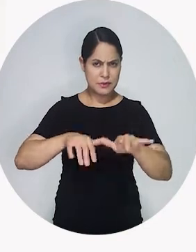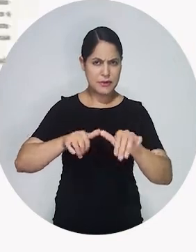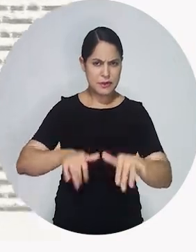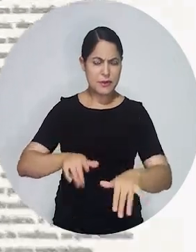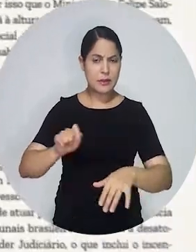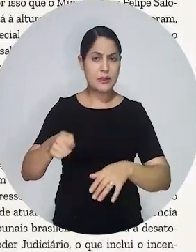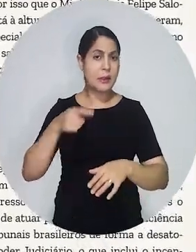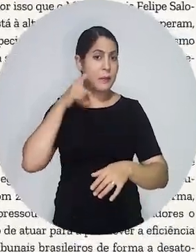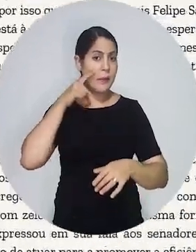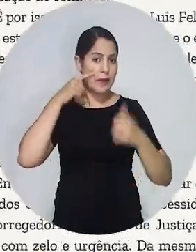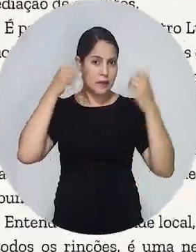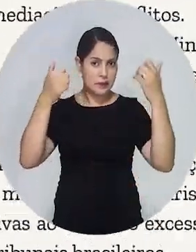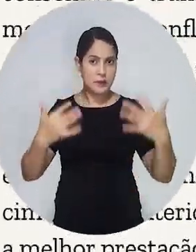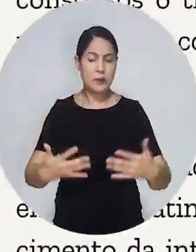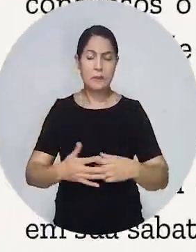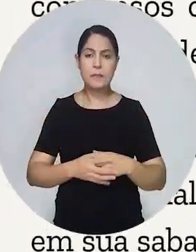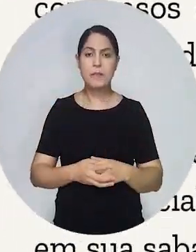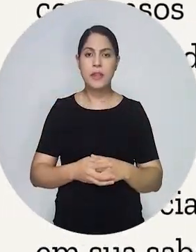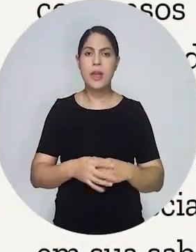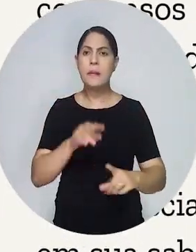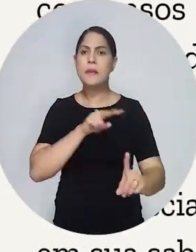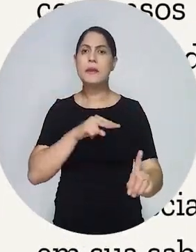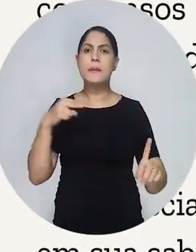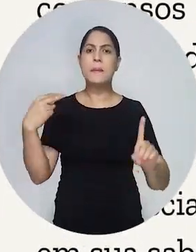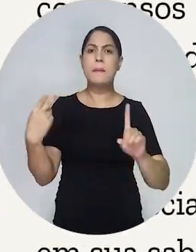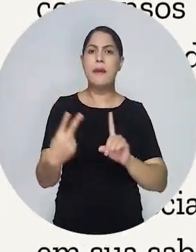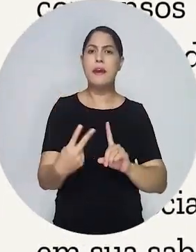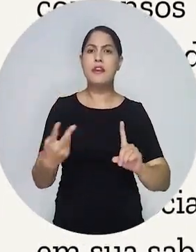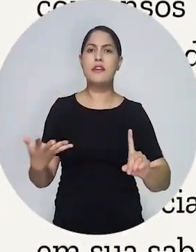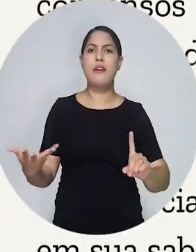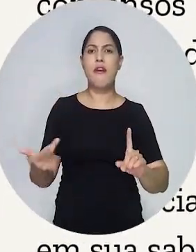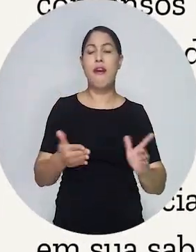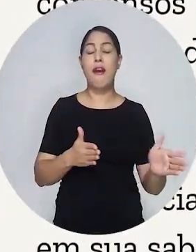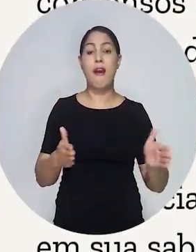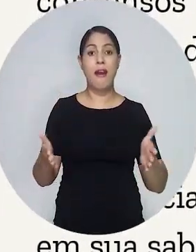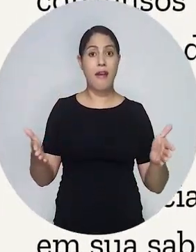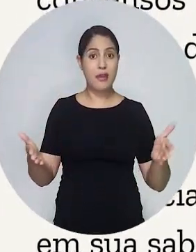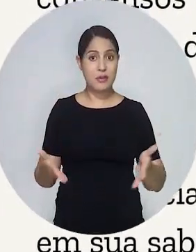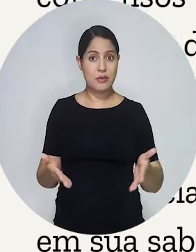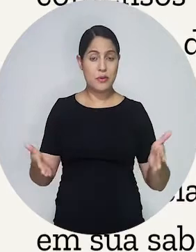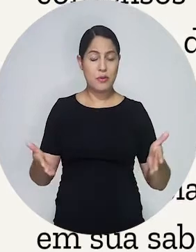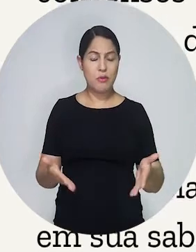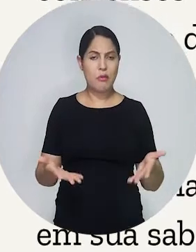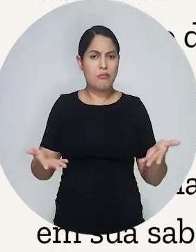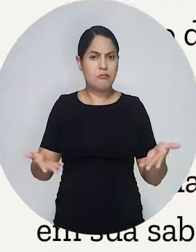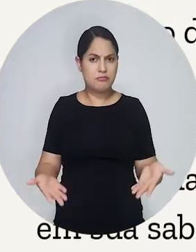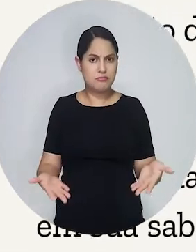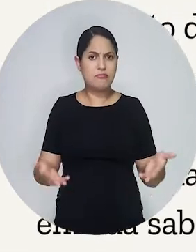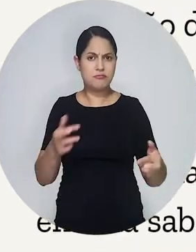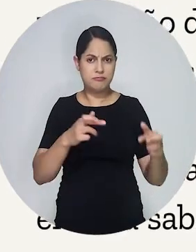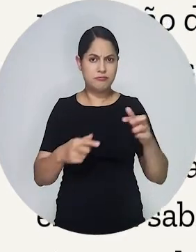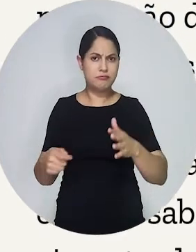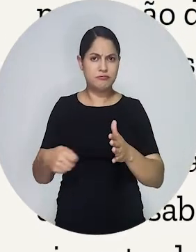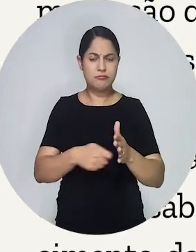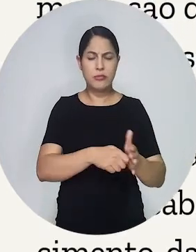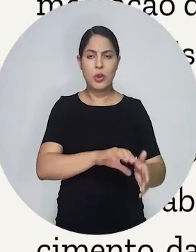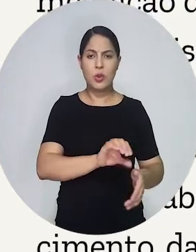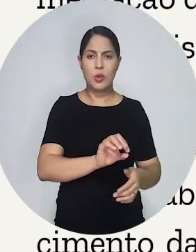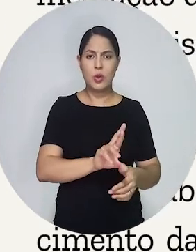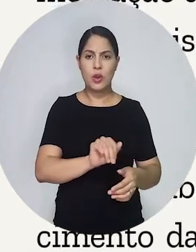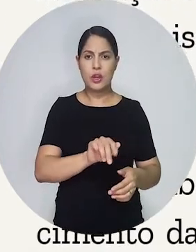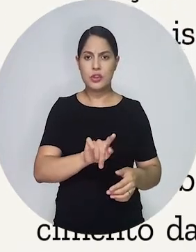Segundo Beto Simonetti, abre aspas, com visão abrangente e contemporânea sobre o papel do juiz na sociedade, o novo corregedor